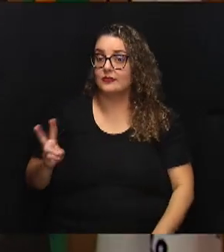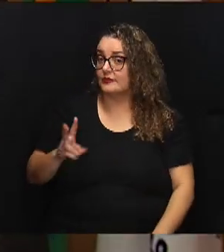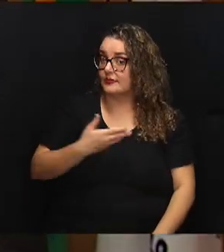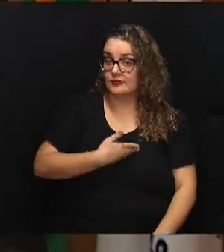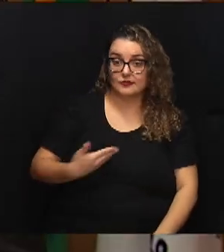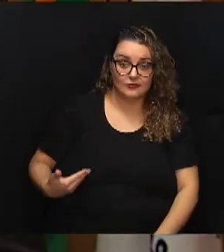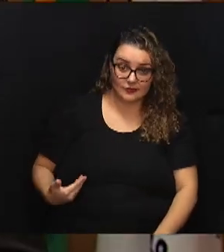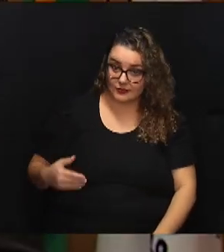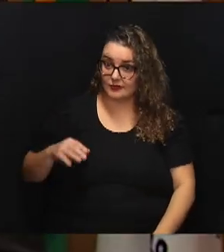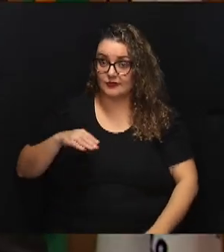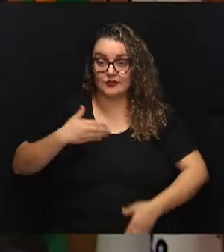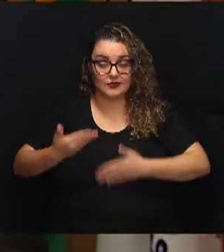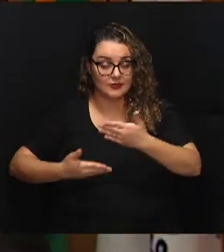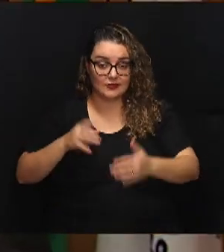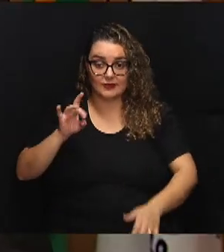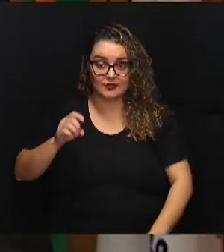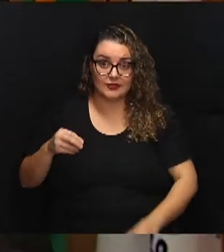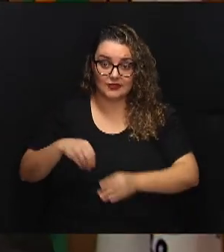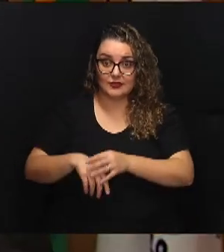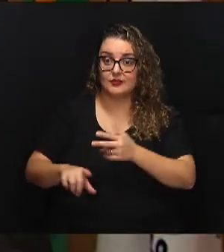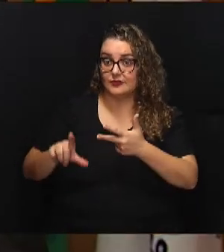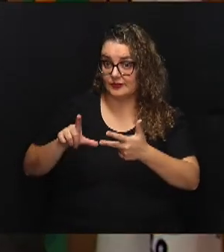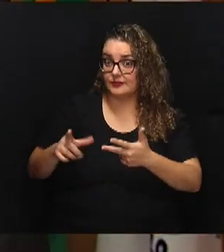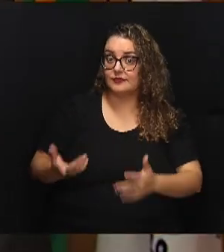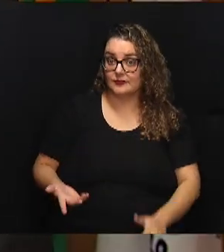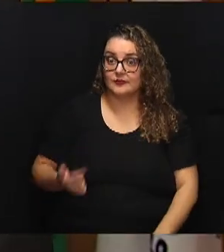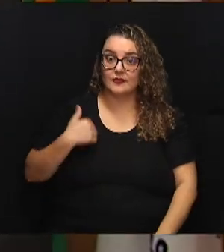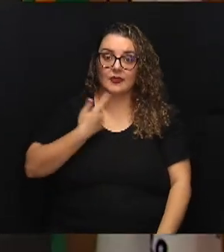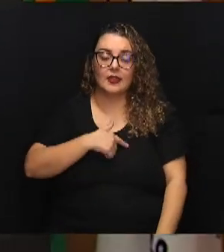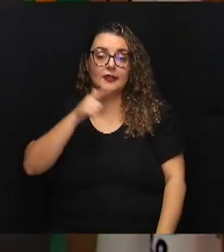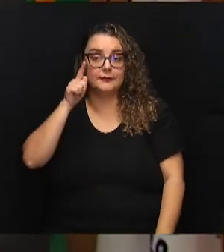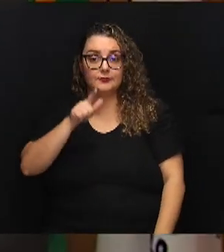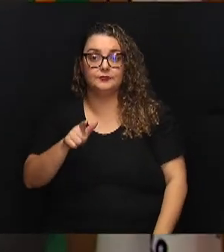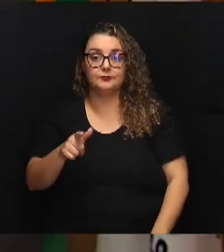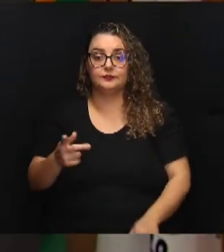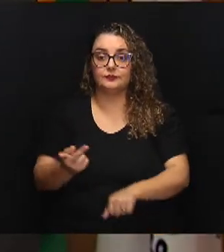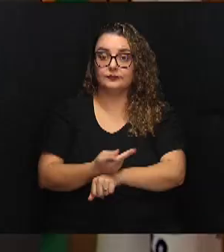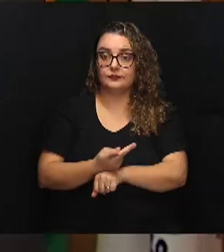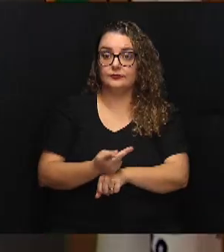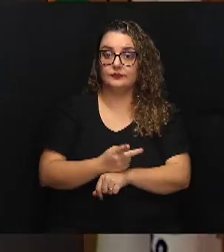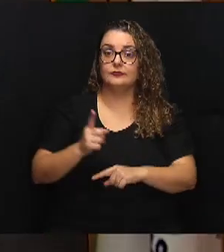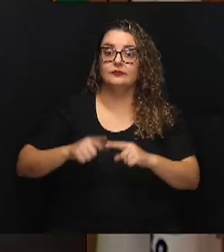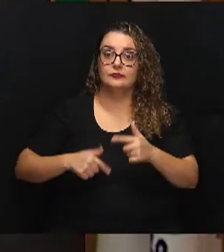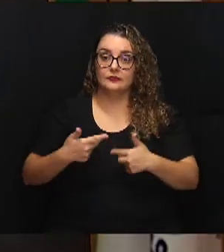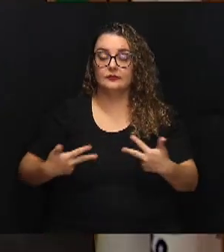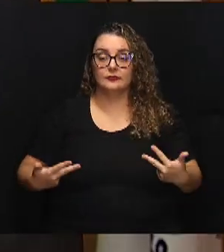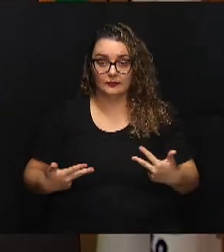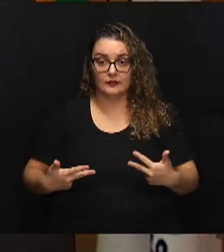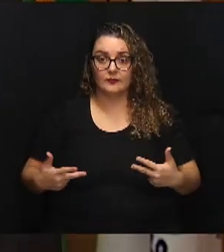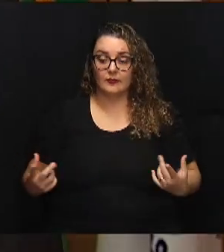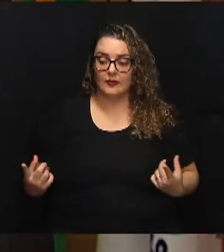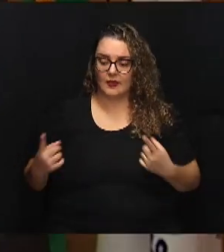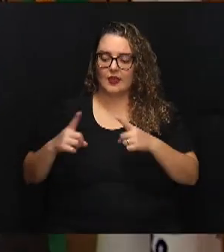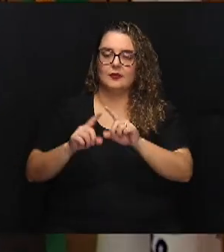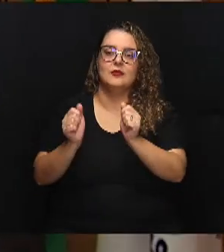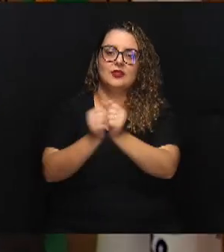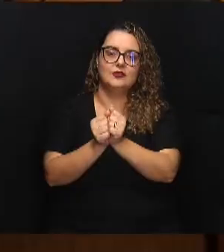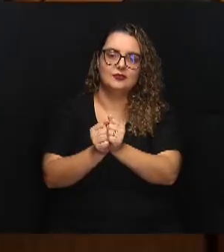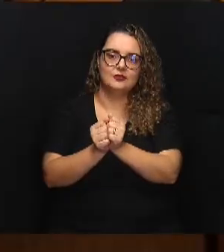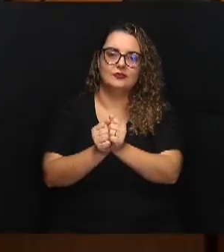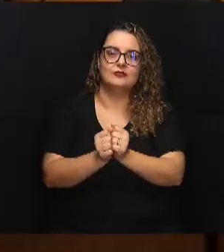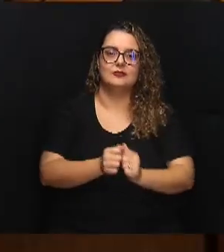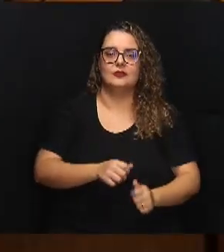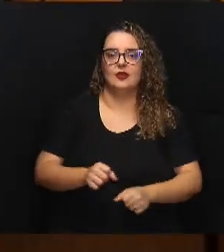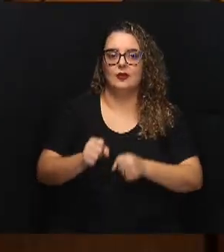dentro da Escola do Legislativo, que a gente conseguiu buscar essa ferramenta para a gente poder aproximar cada vez mais o cidadão do Poder